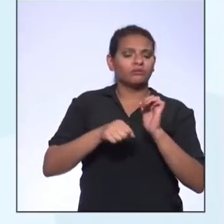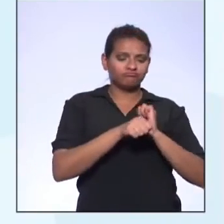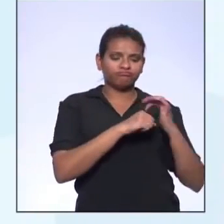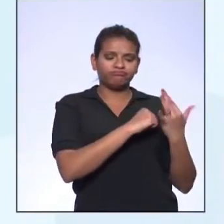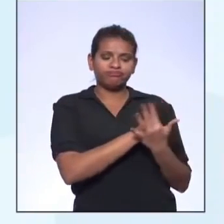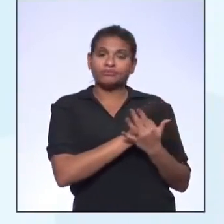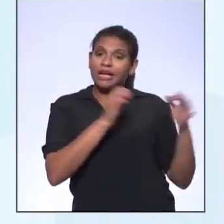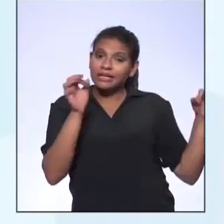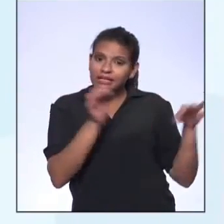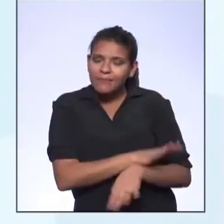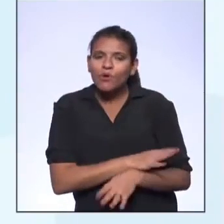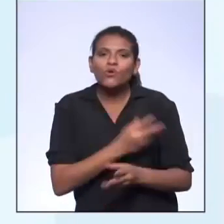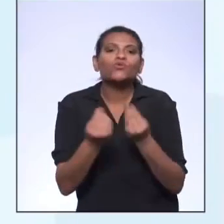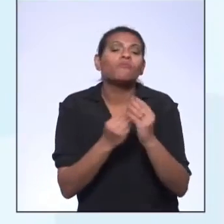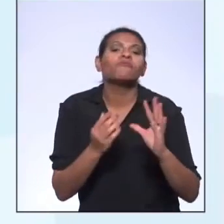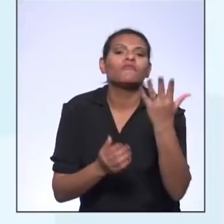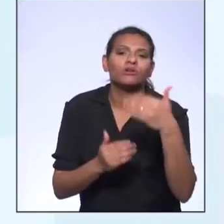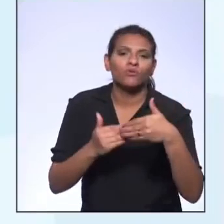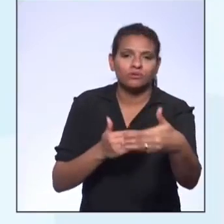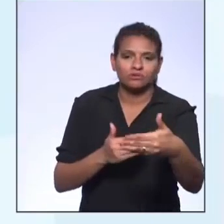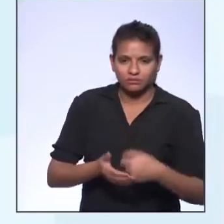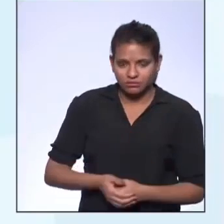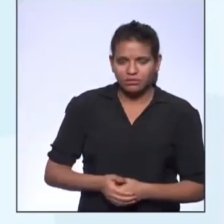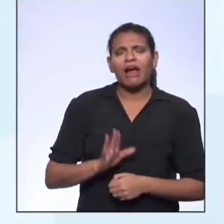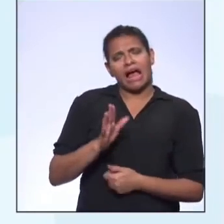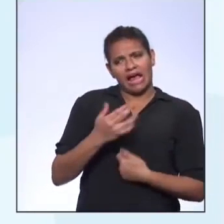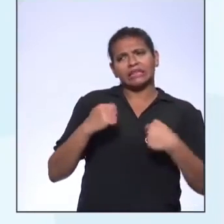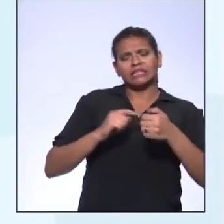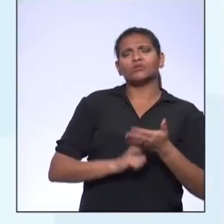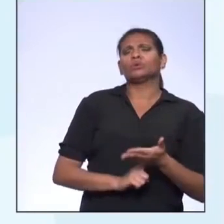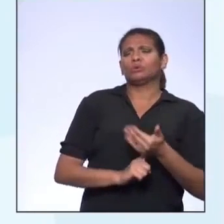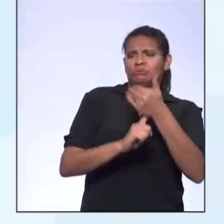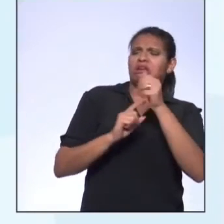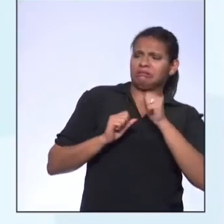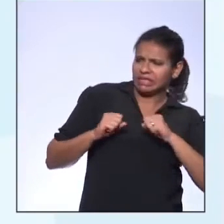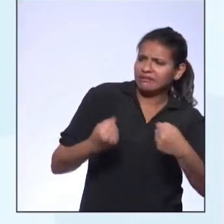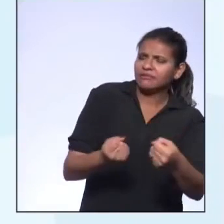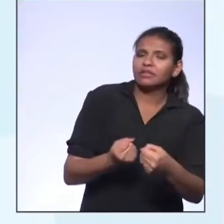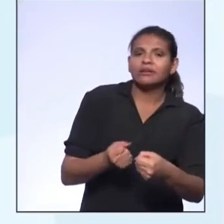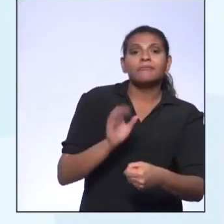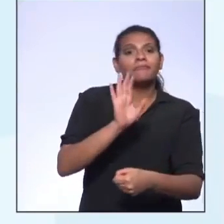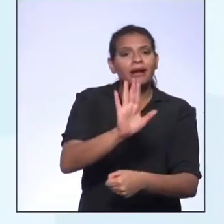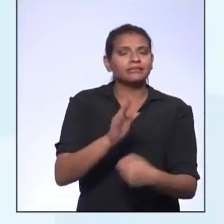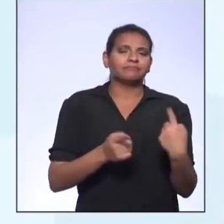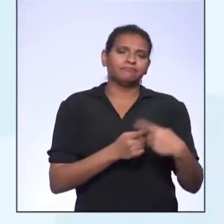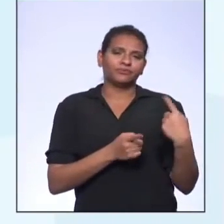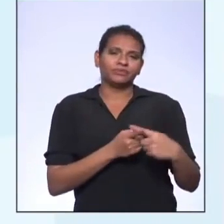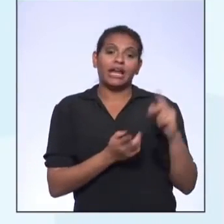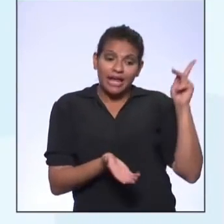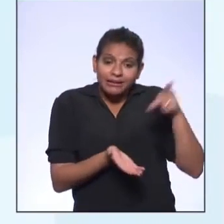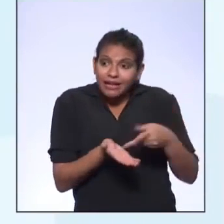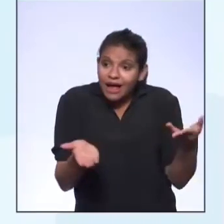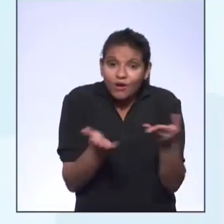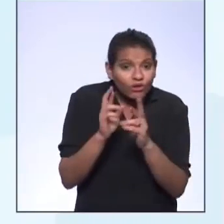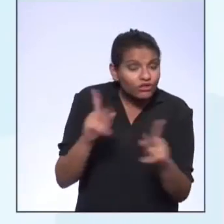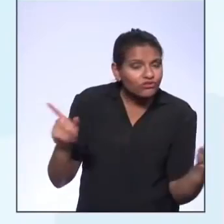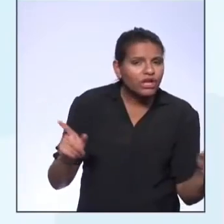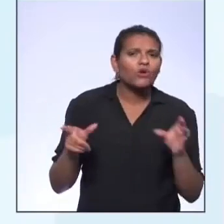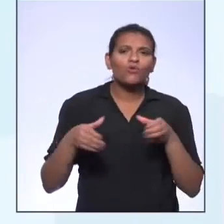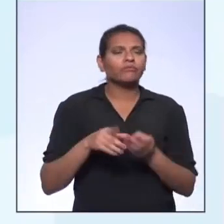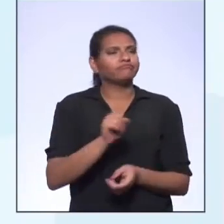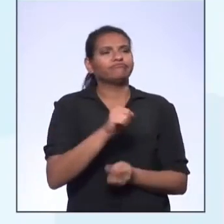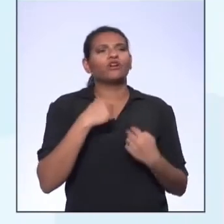das tecnologias tem sido crucial. Logo, é necessário se apropriar dessa nova realidade. O grupo discorda,